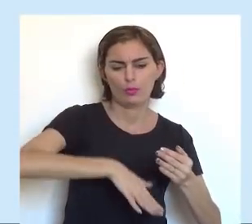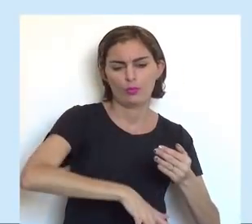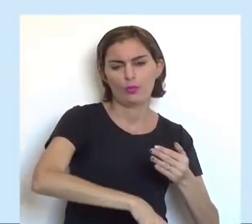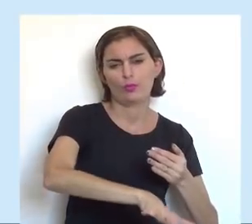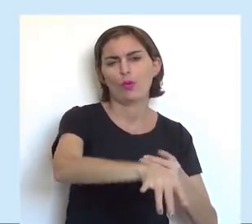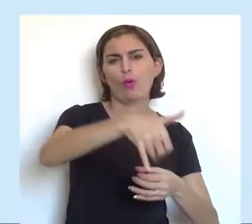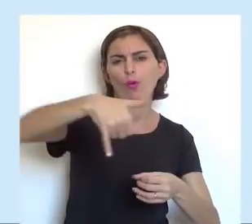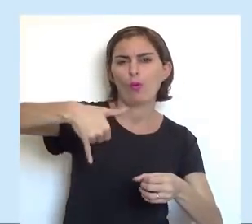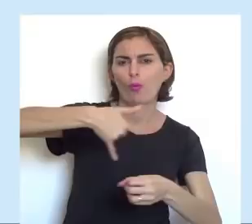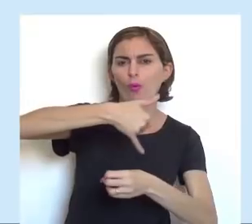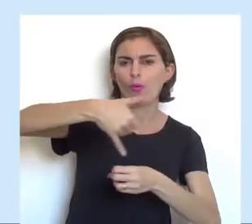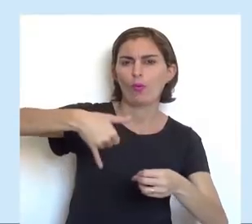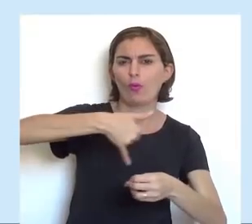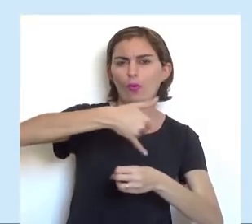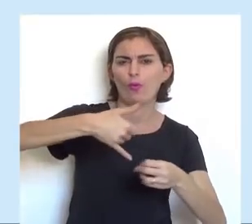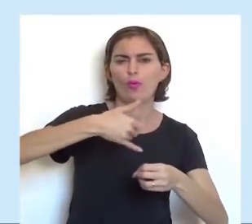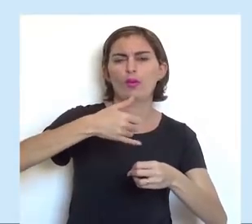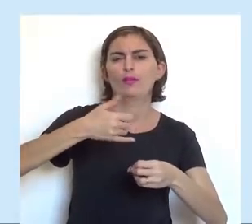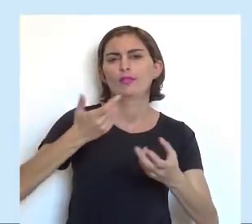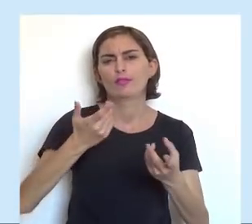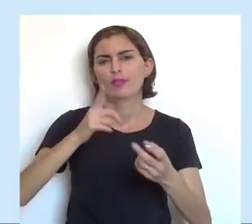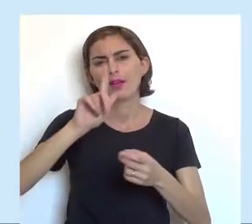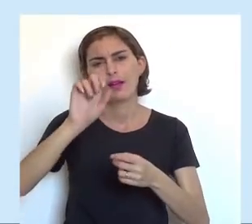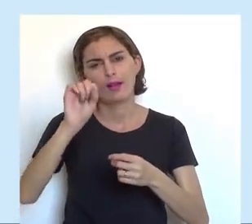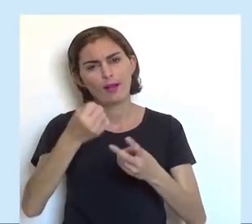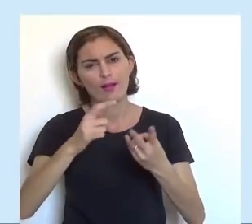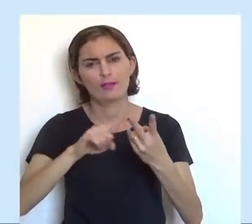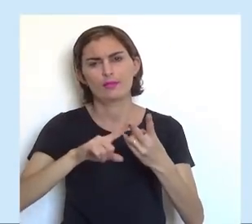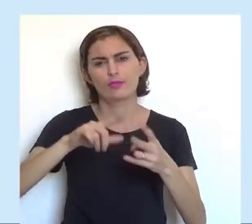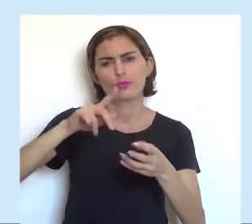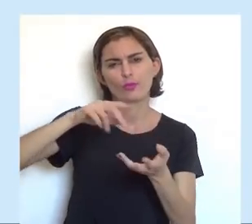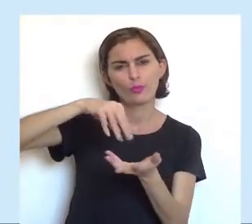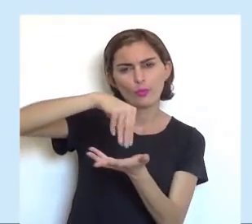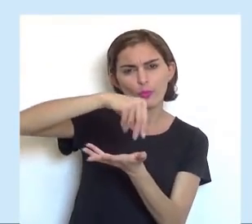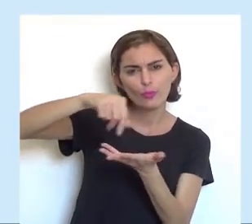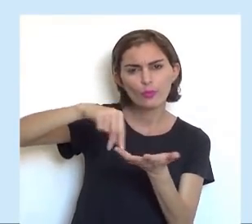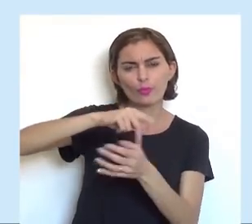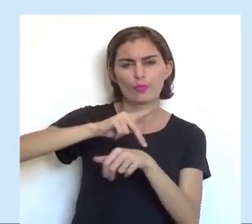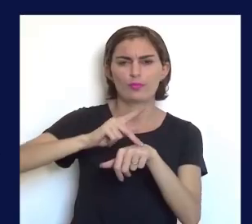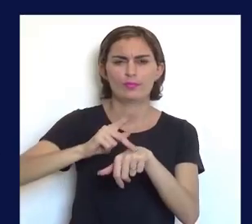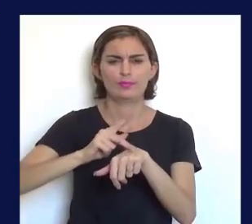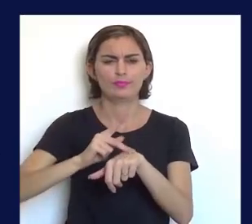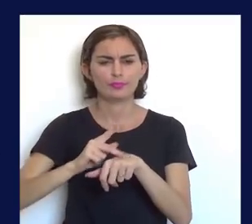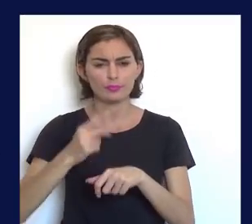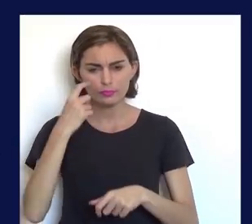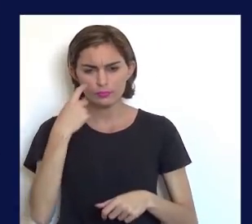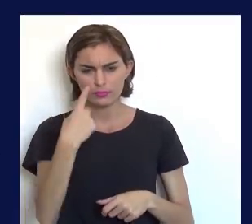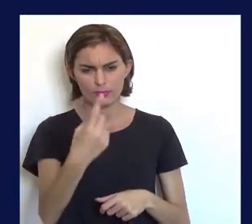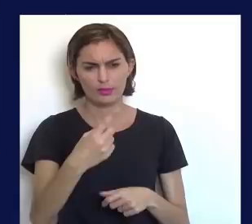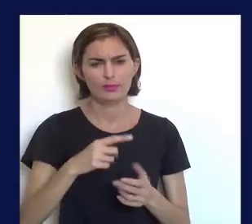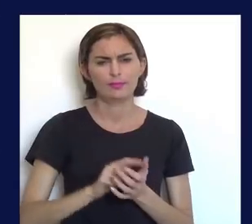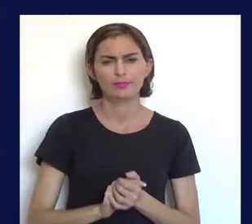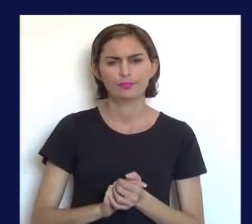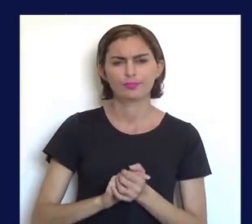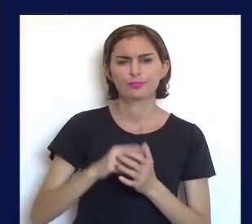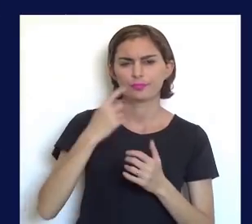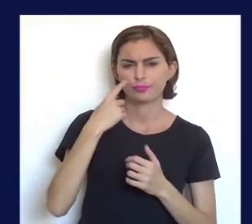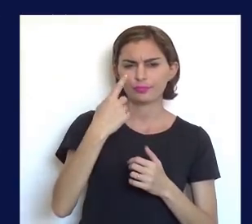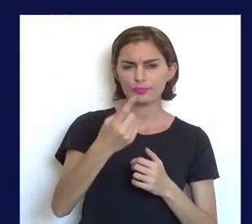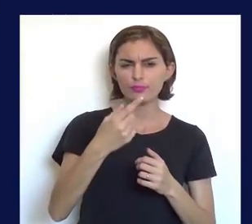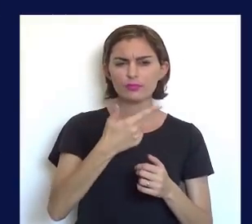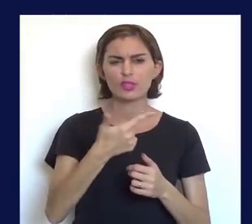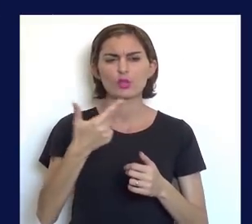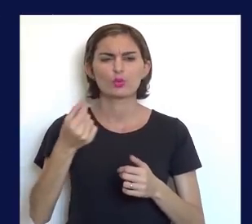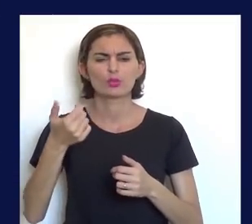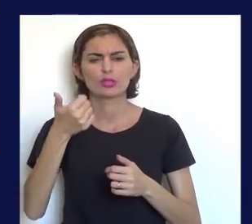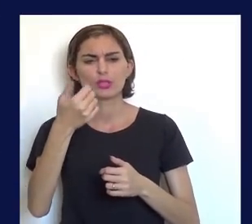os óleos, gás e negro de fumo. Vamos ver o nosso próximo slide para ver. Na pirólise de cerca